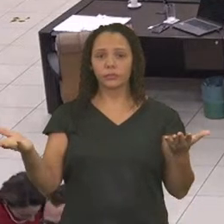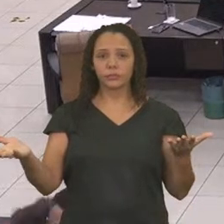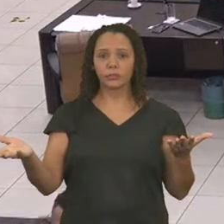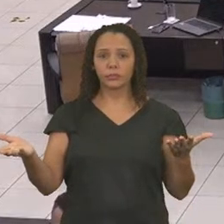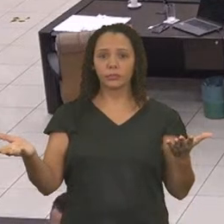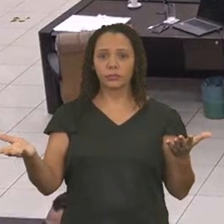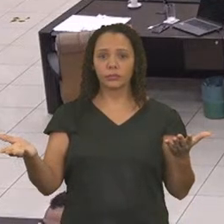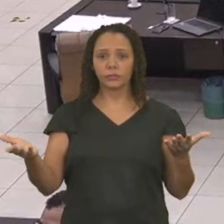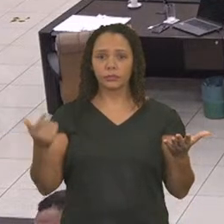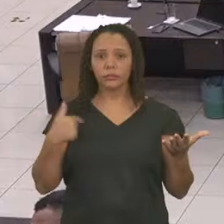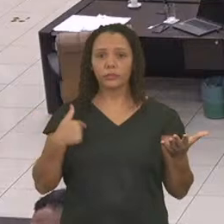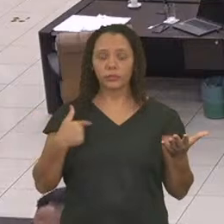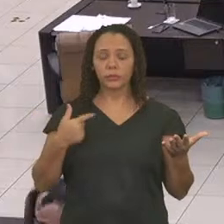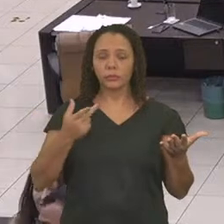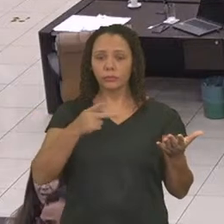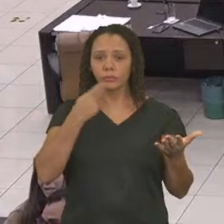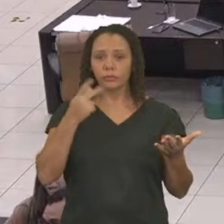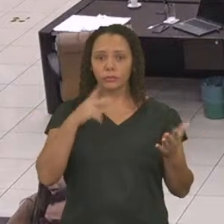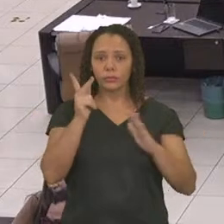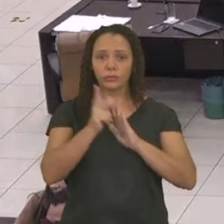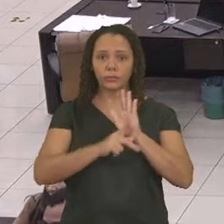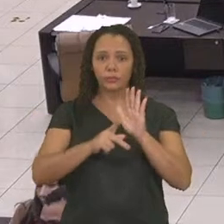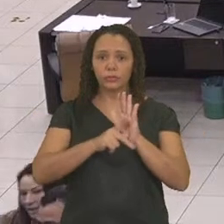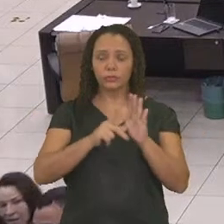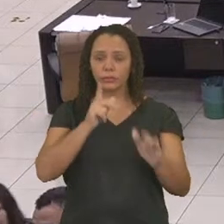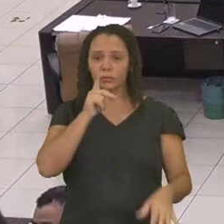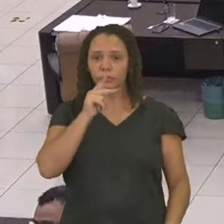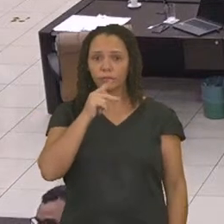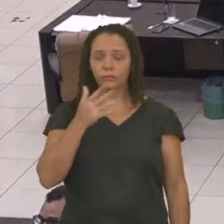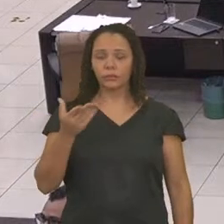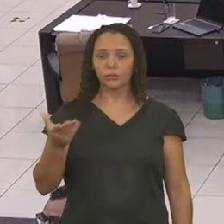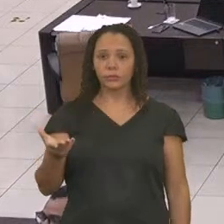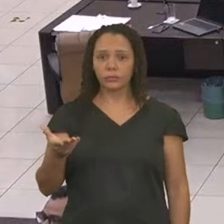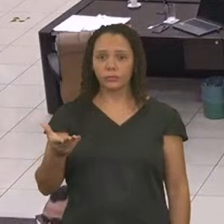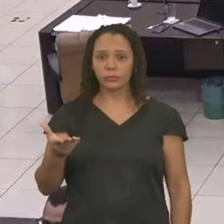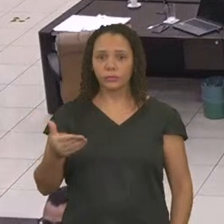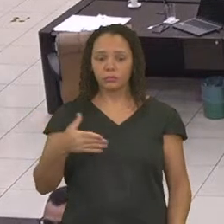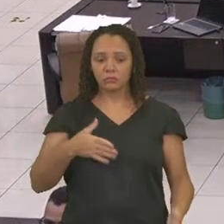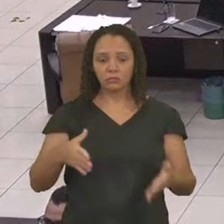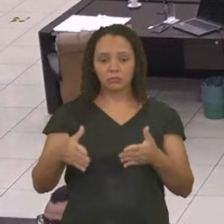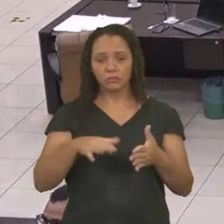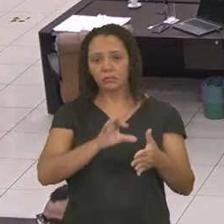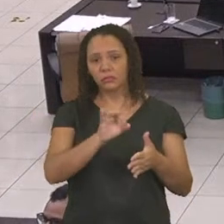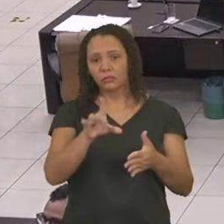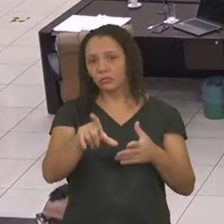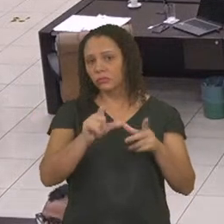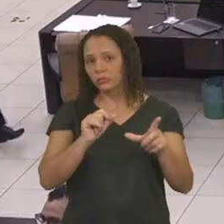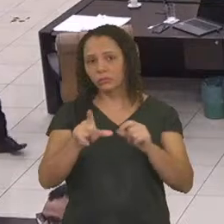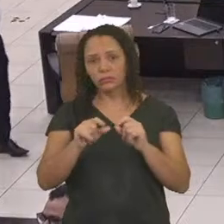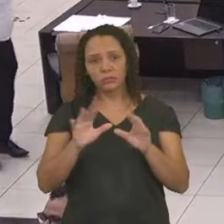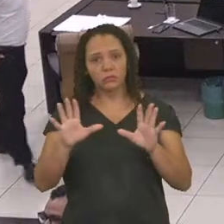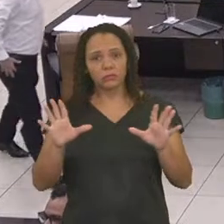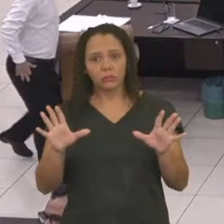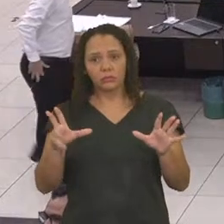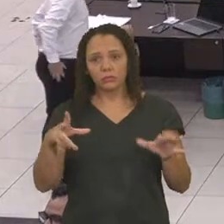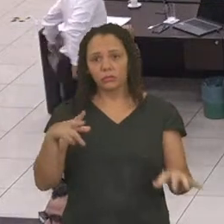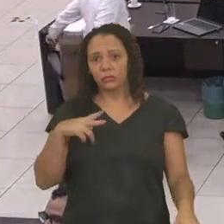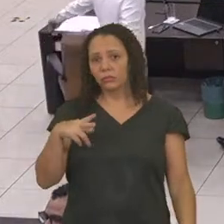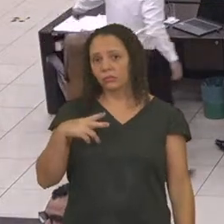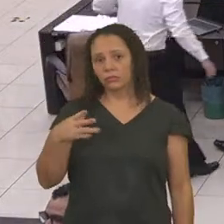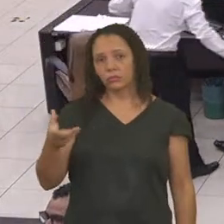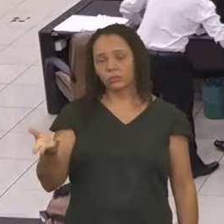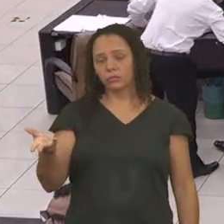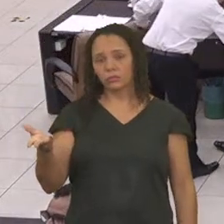eu vou chegar no projeto da água, presidente. O caminho que cada um escolhe para falar do projeto depende do seu